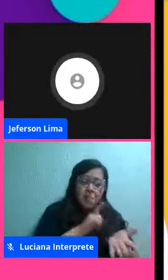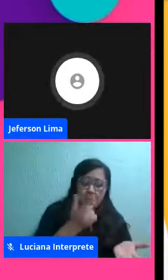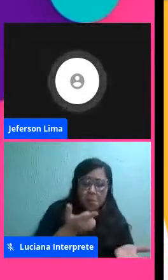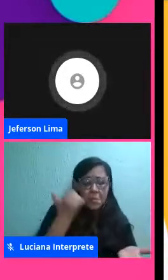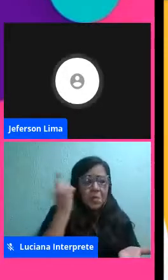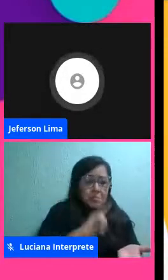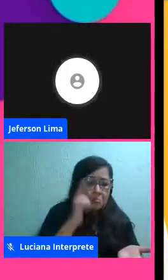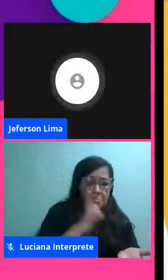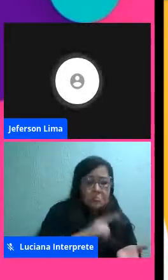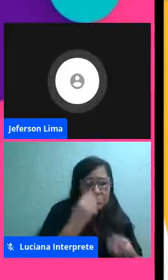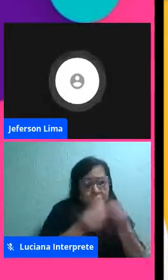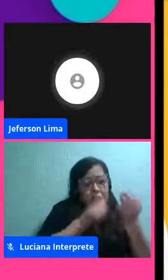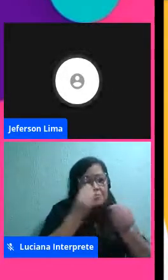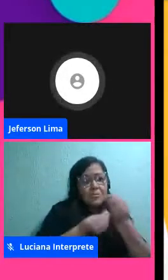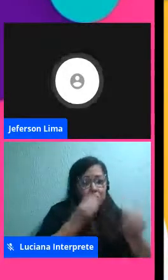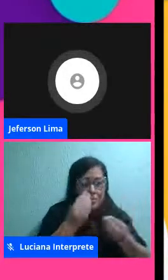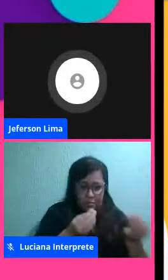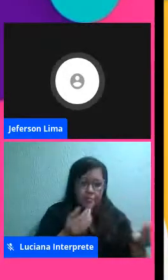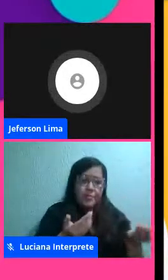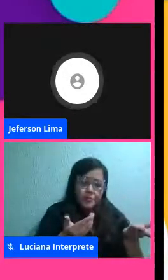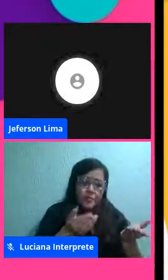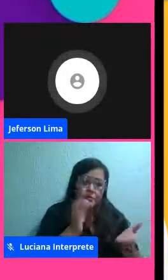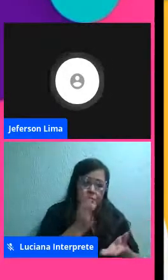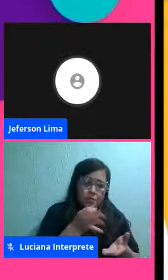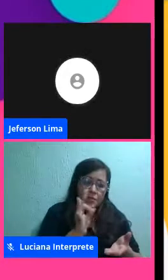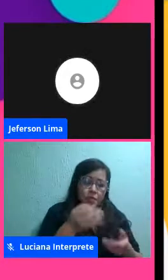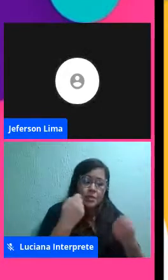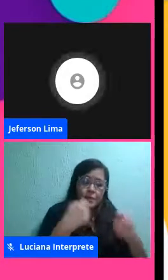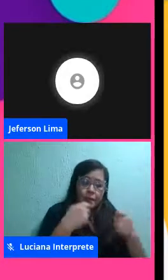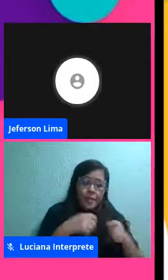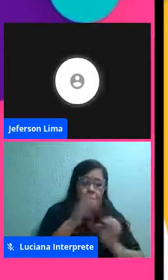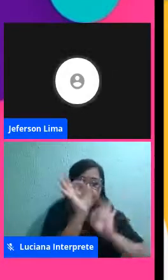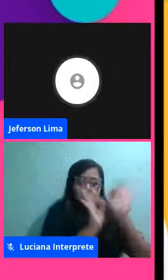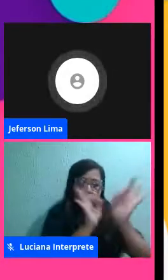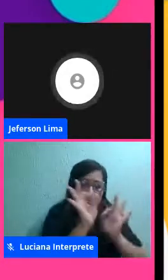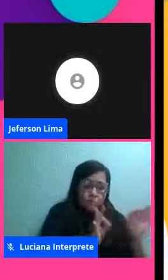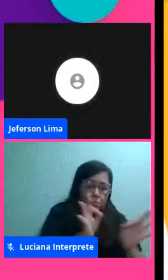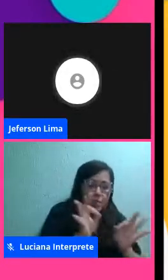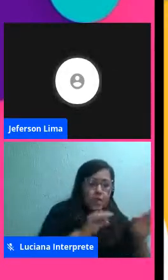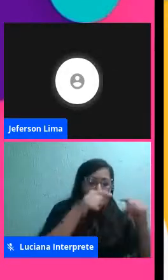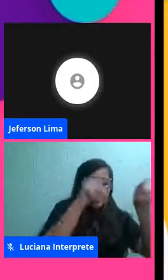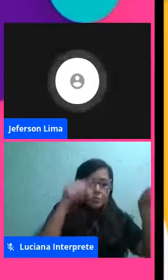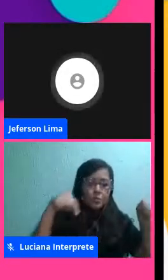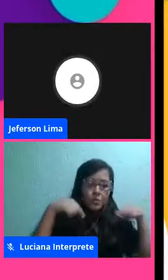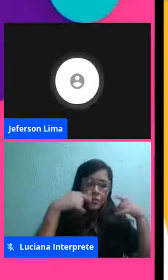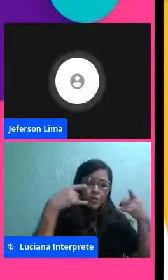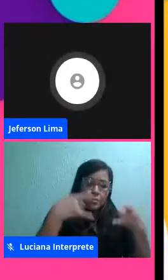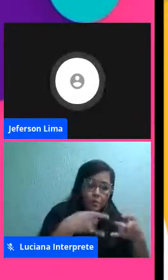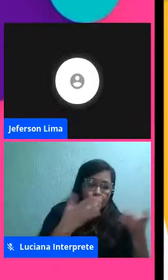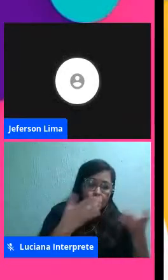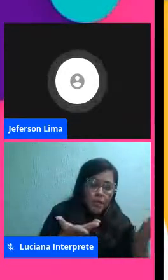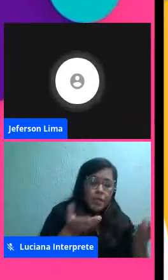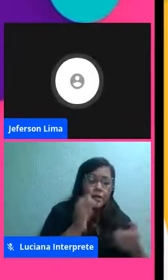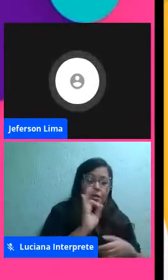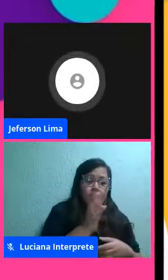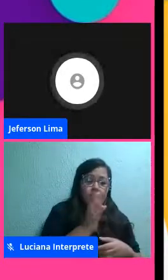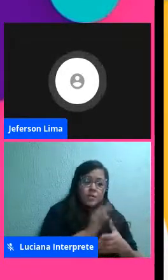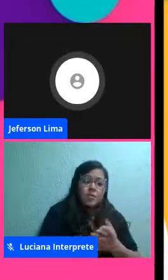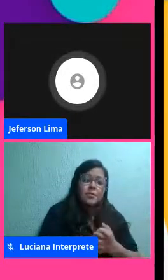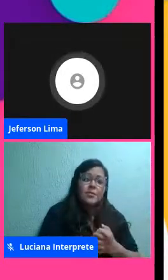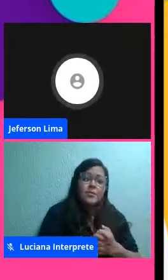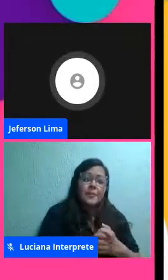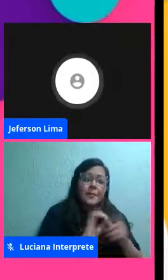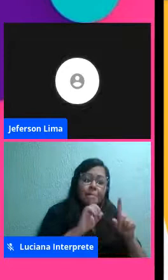A gente quer criar aplicações para a gente mesmo, né? A gente quer monitorar nosso quarto, a gente quer automatizar nosso quarto. A gente não quer fazer nada onde a gente